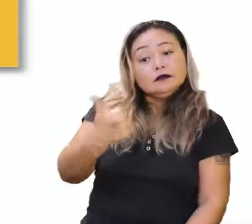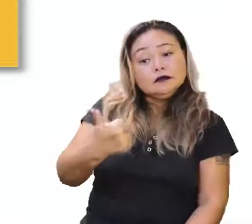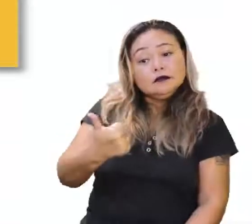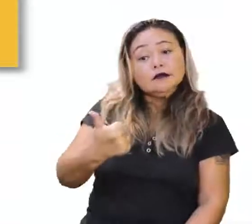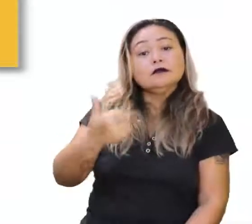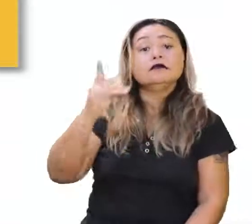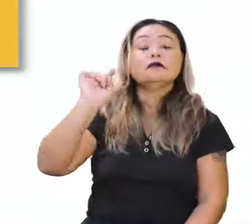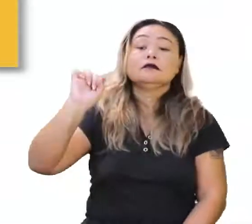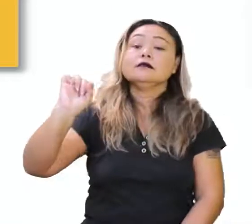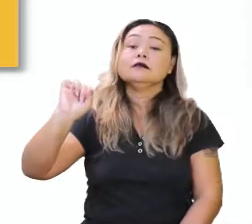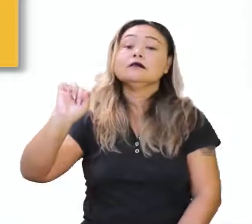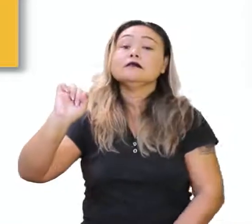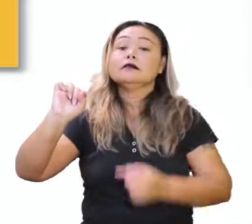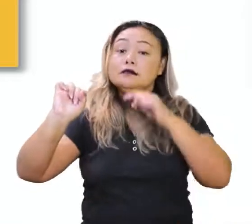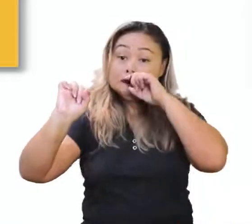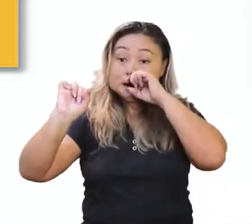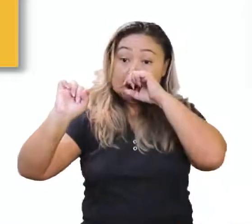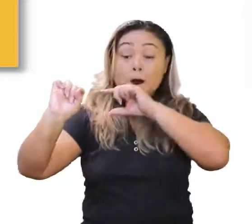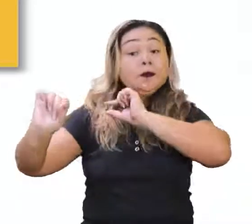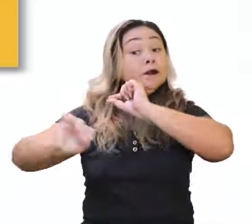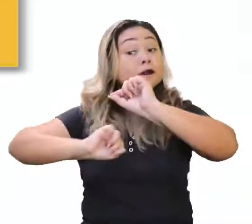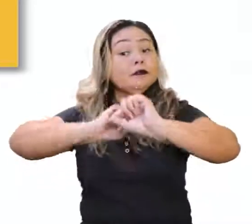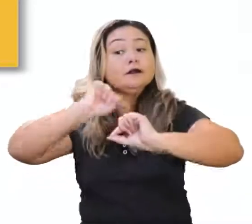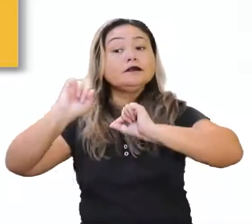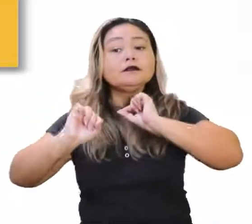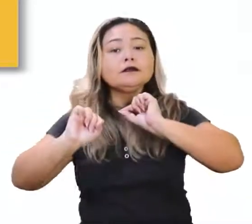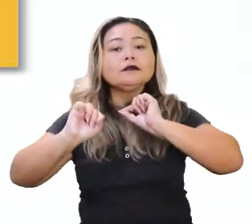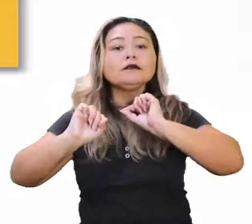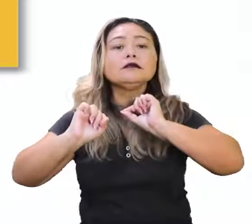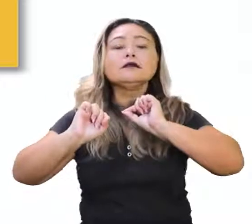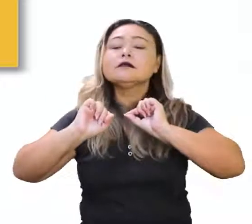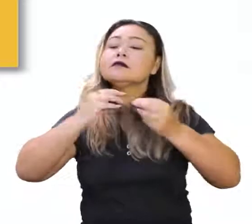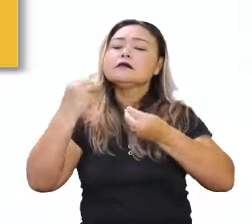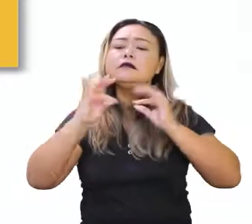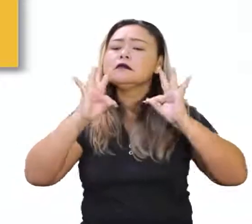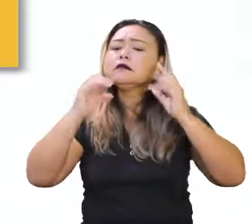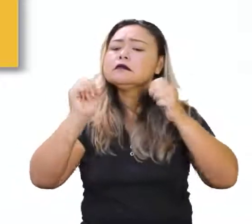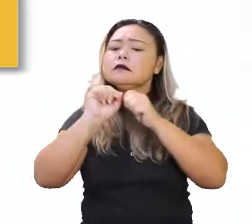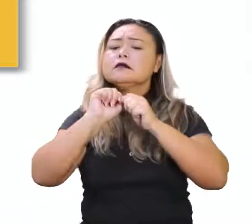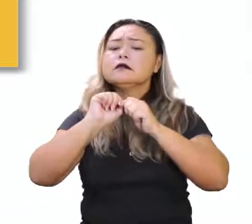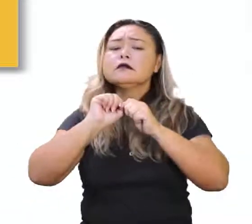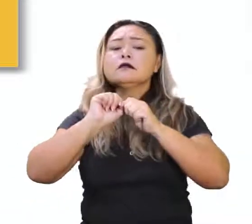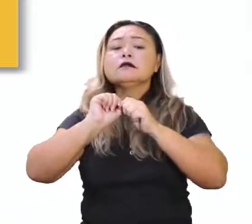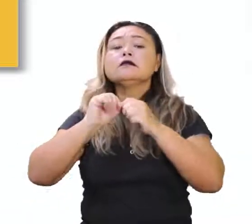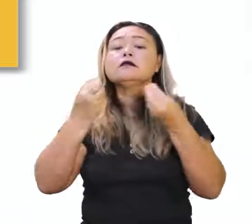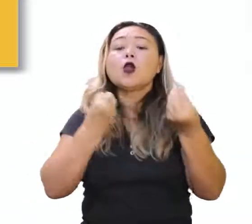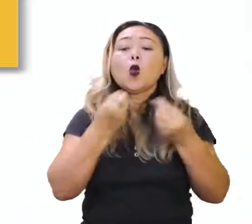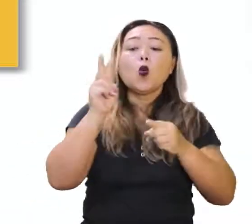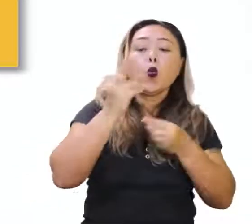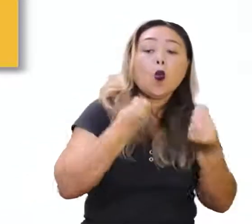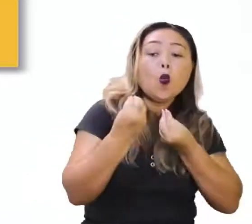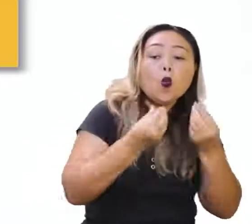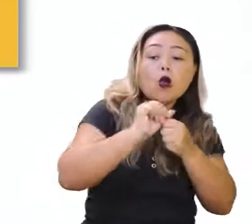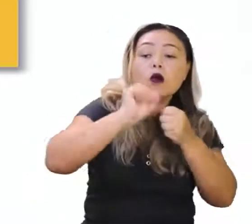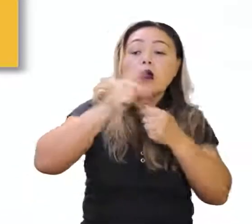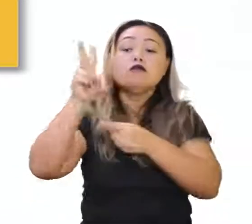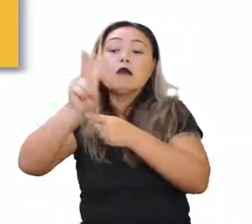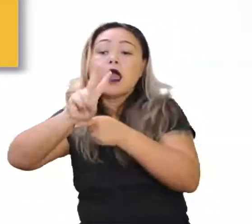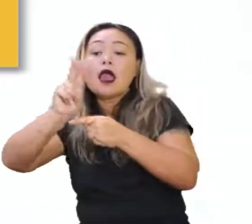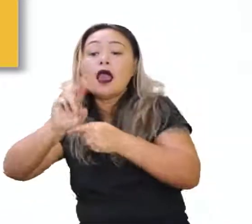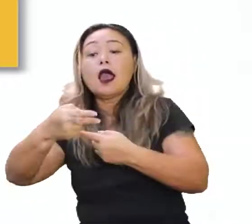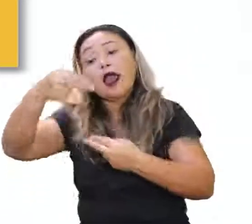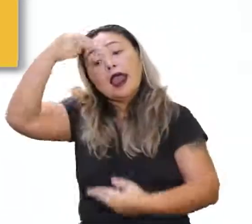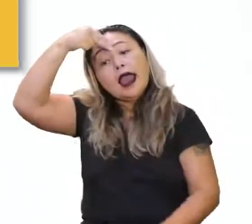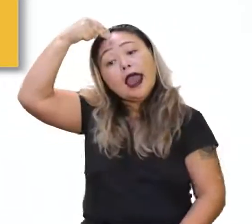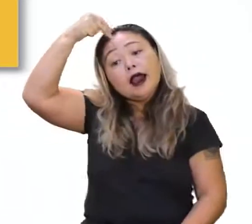19.1. Na aula 19.1, nós vamos falar sobre, de forma geral, manejo de criações de